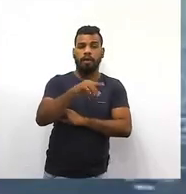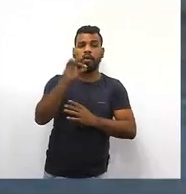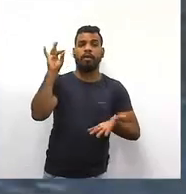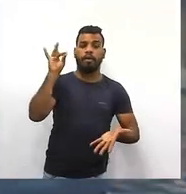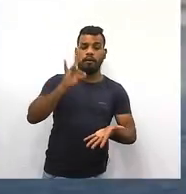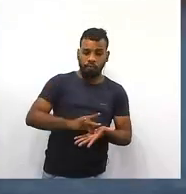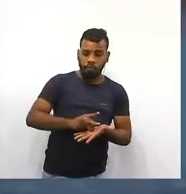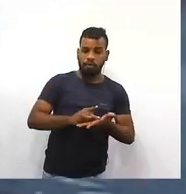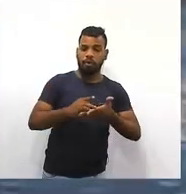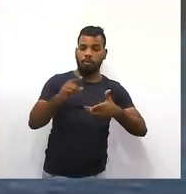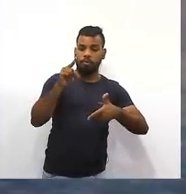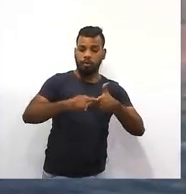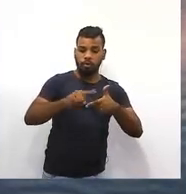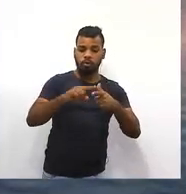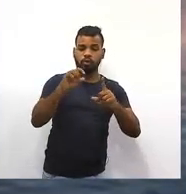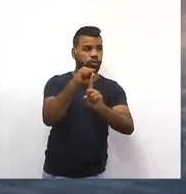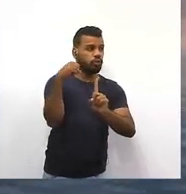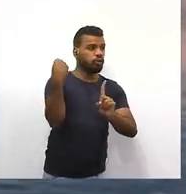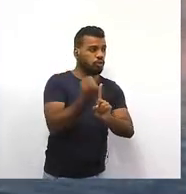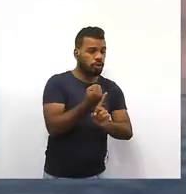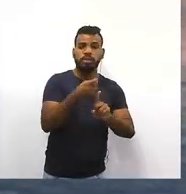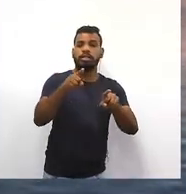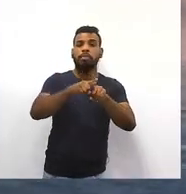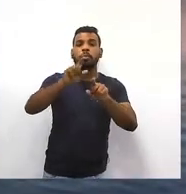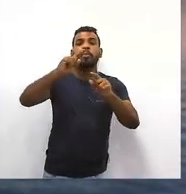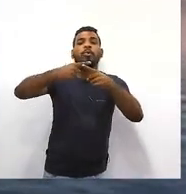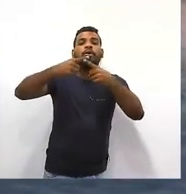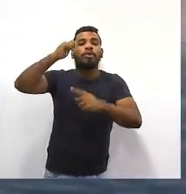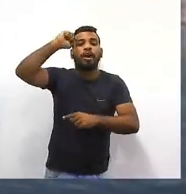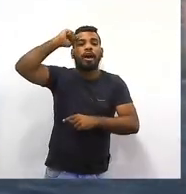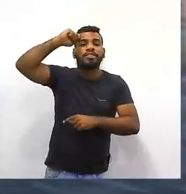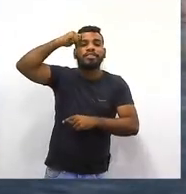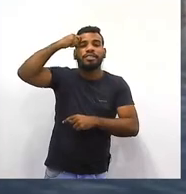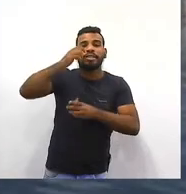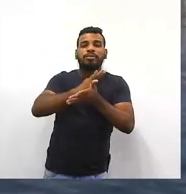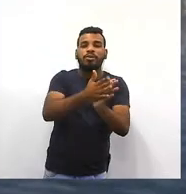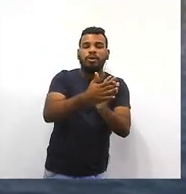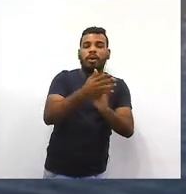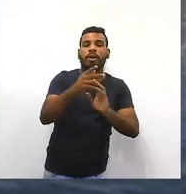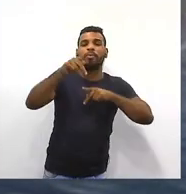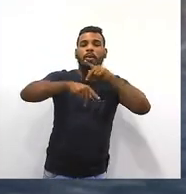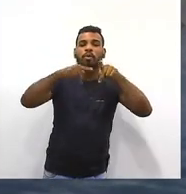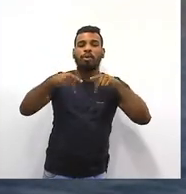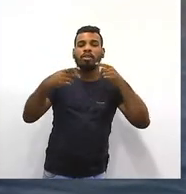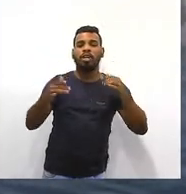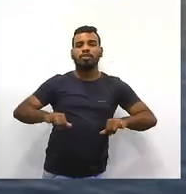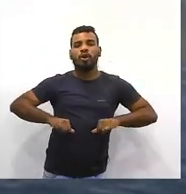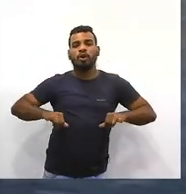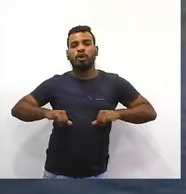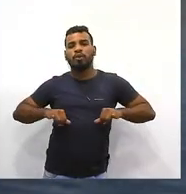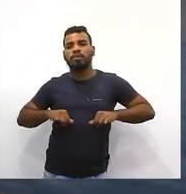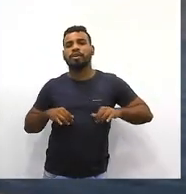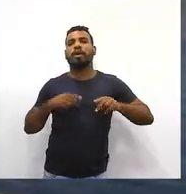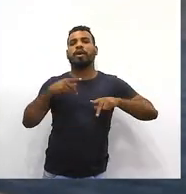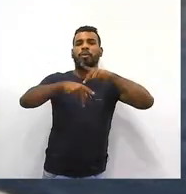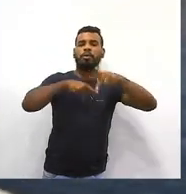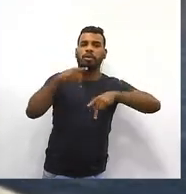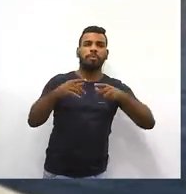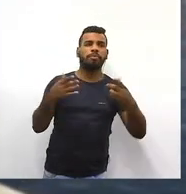a problemática social, inclusive do racismo, né? Da população mais sofrida, da população que,